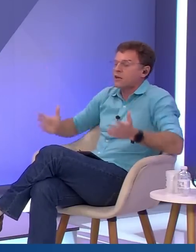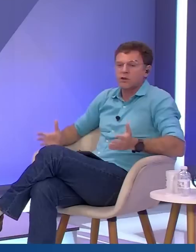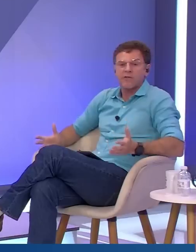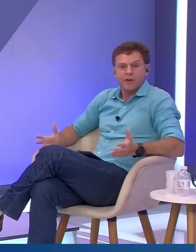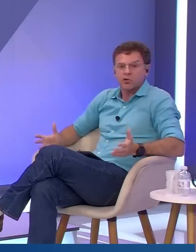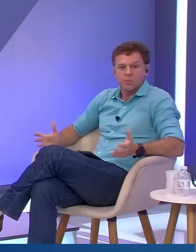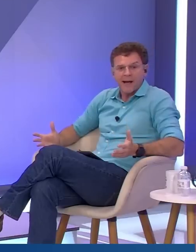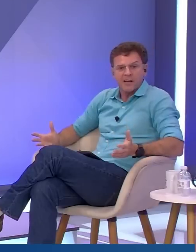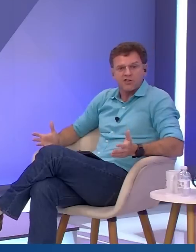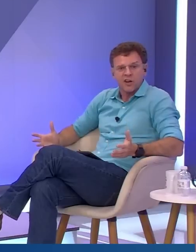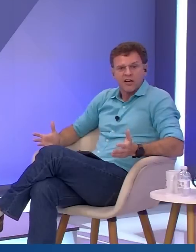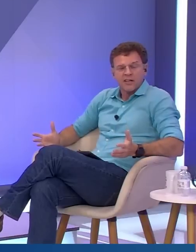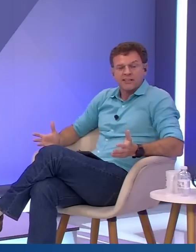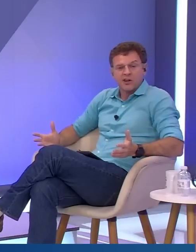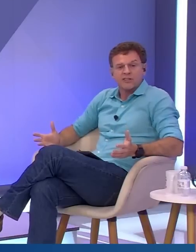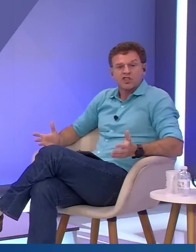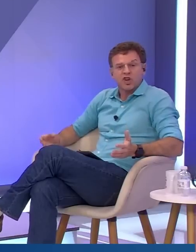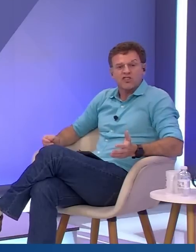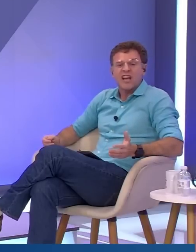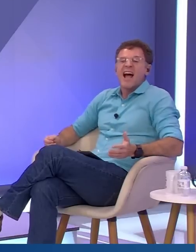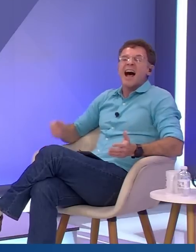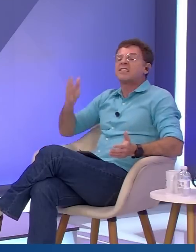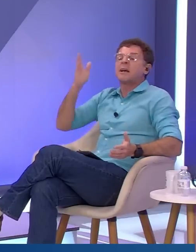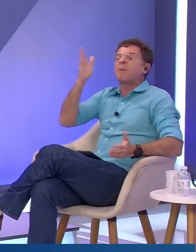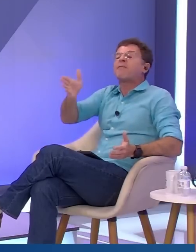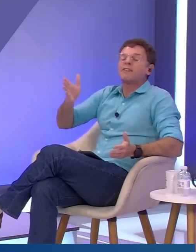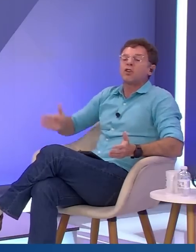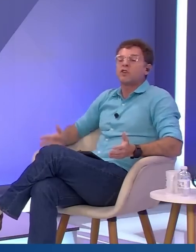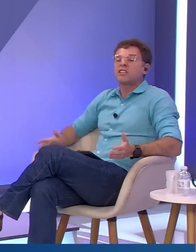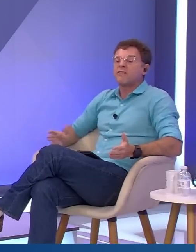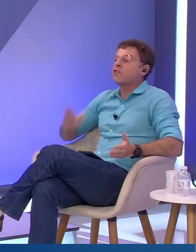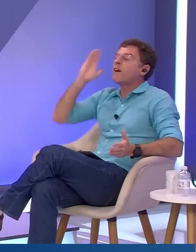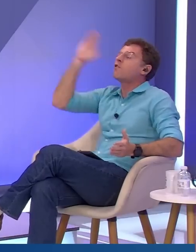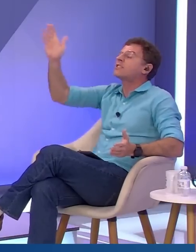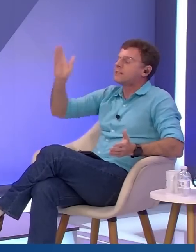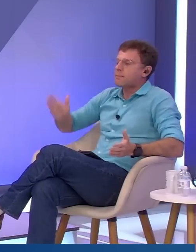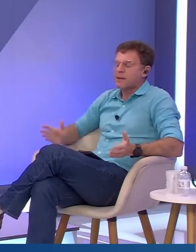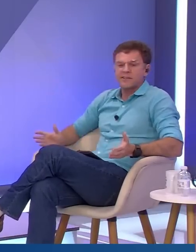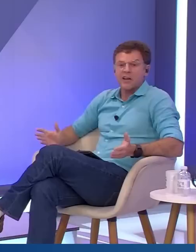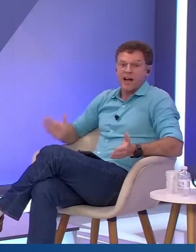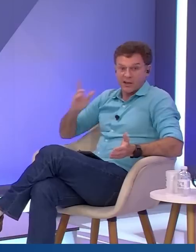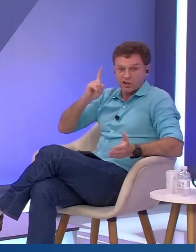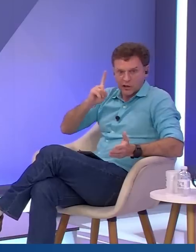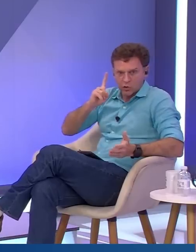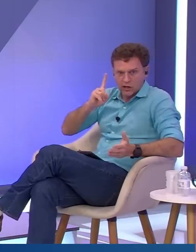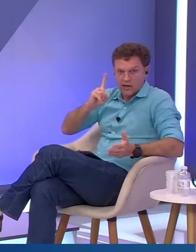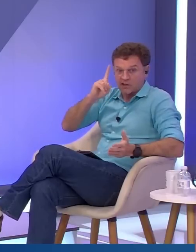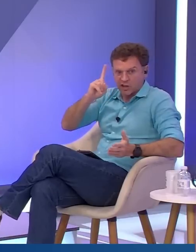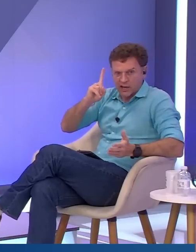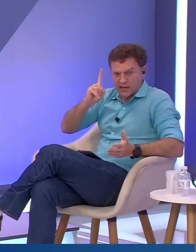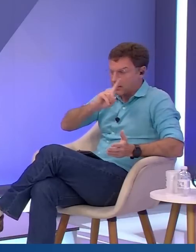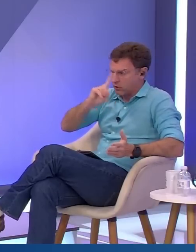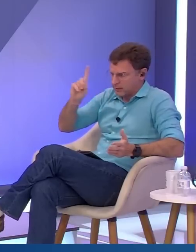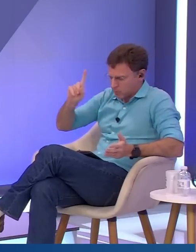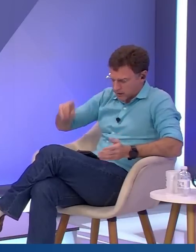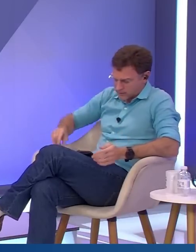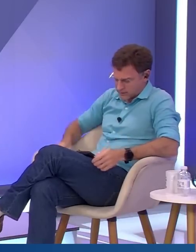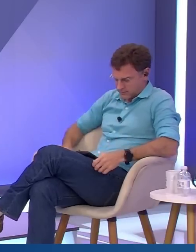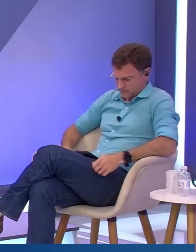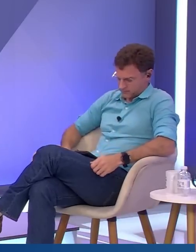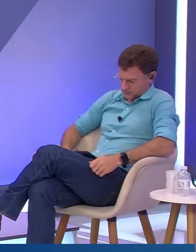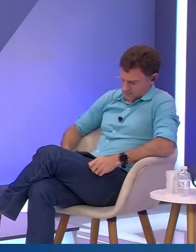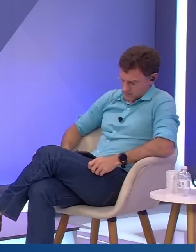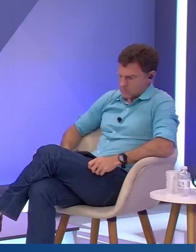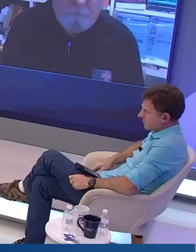vencedor é aquilo que é feito no país. Entendeu? Essa história de que, se é para fazer o que você está falando, vai você ser presidente. Aí é ditadura, é tirania, não é